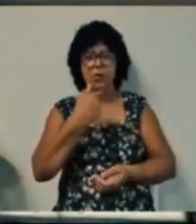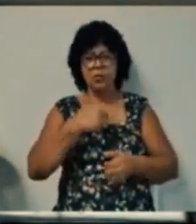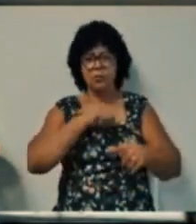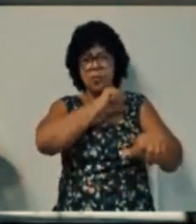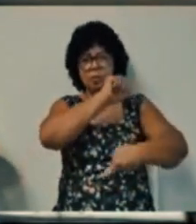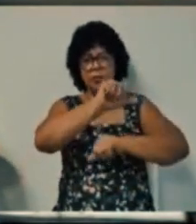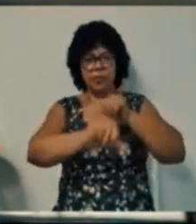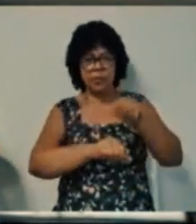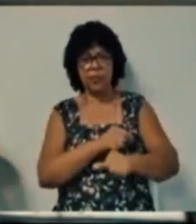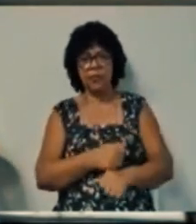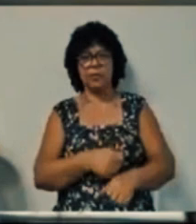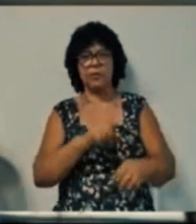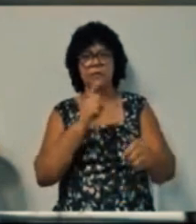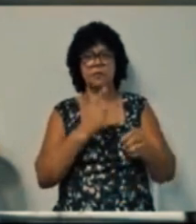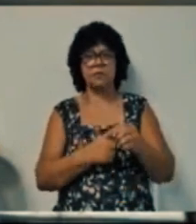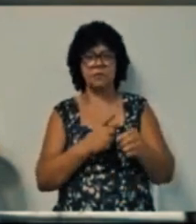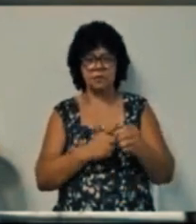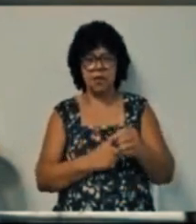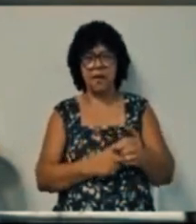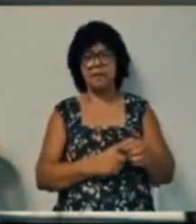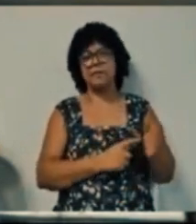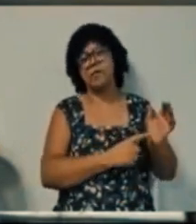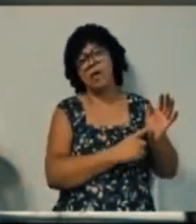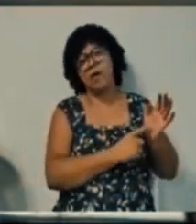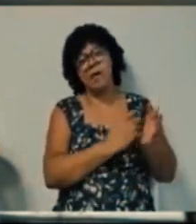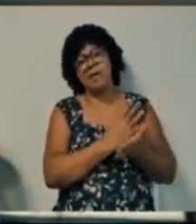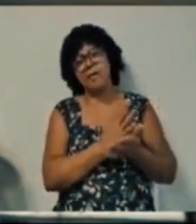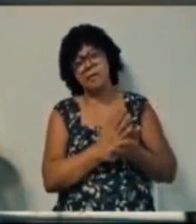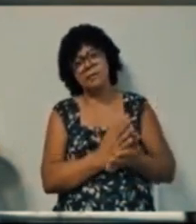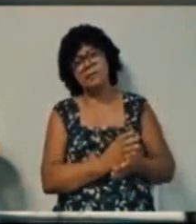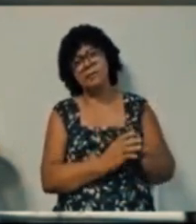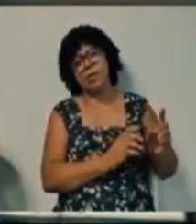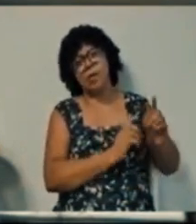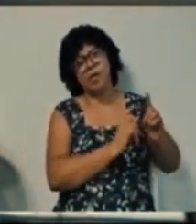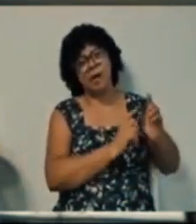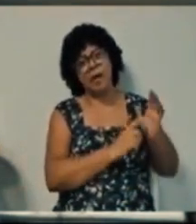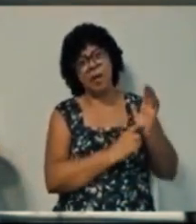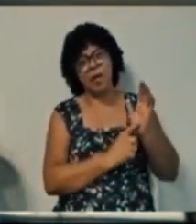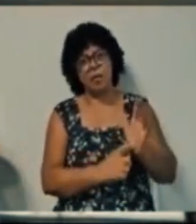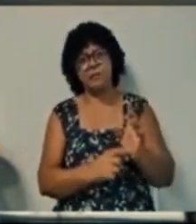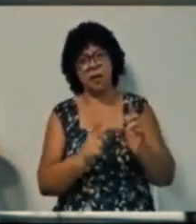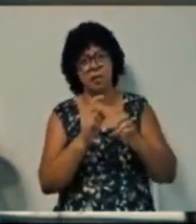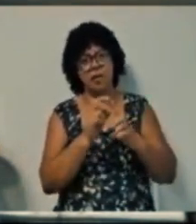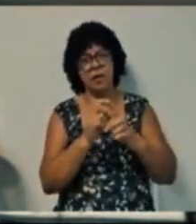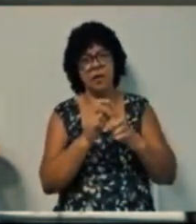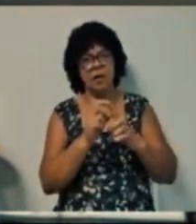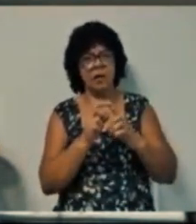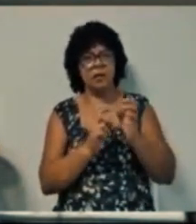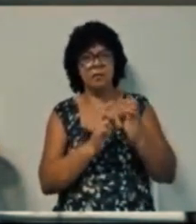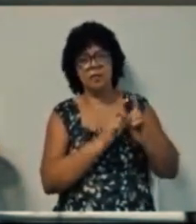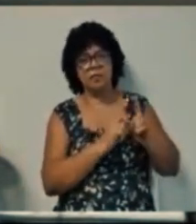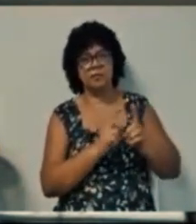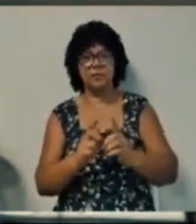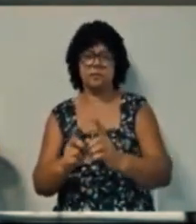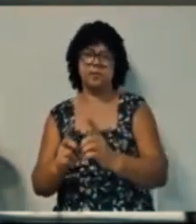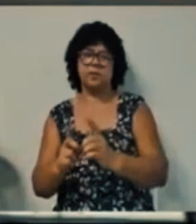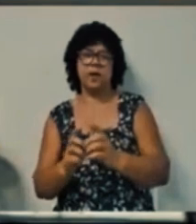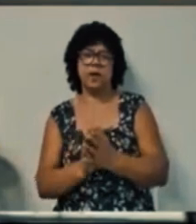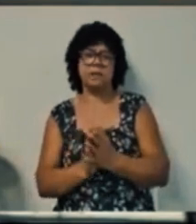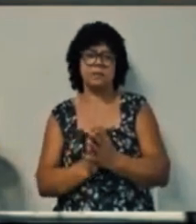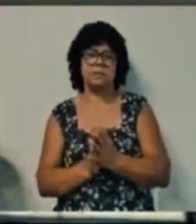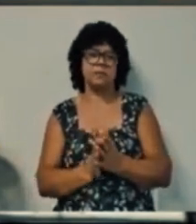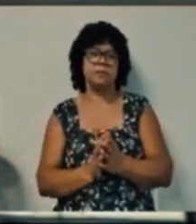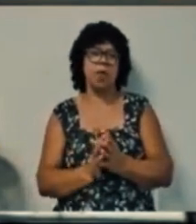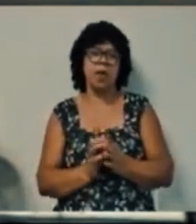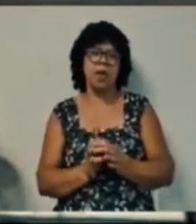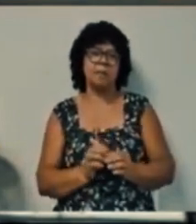para discípulos, ele trouxe discipulado para religiosos, e agora ele traz o discipulado para o povão. Ele vai